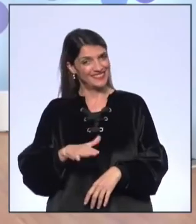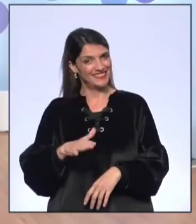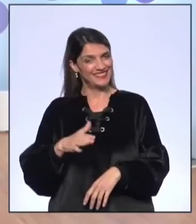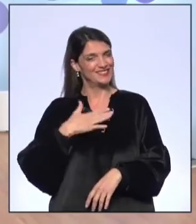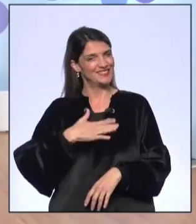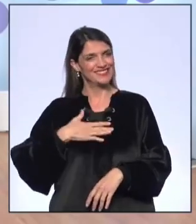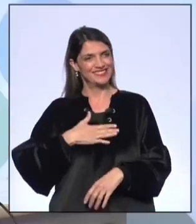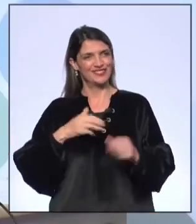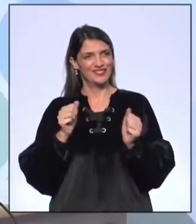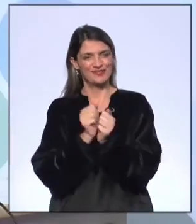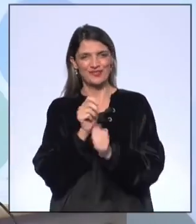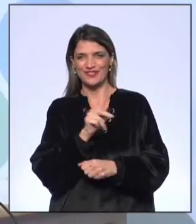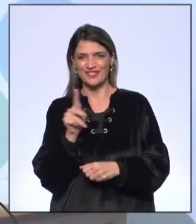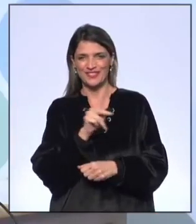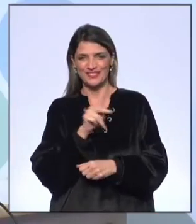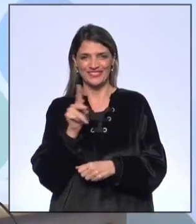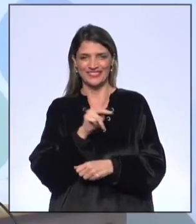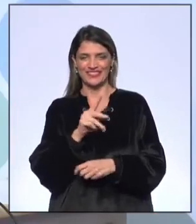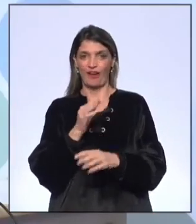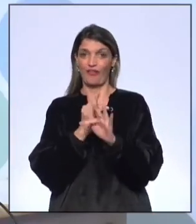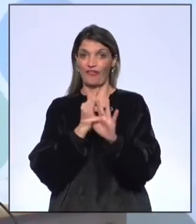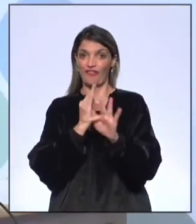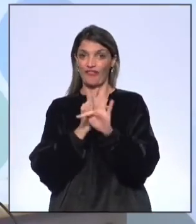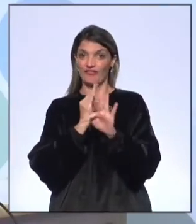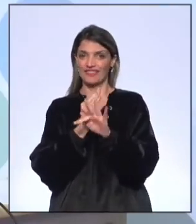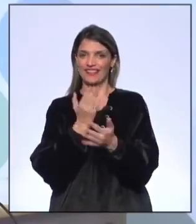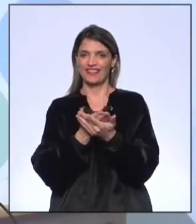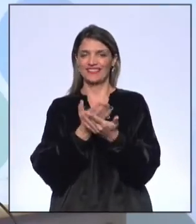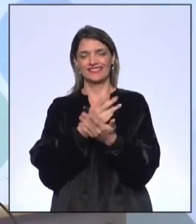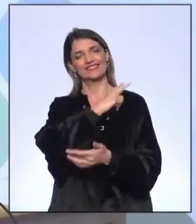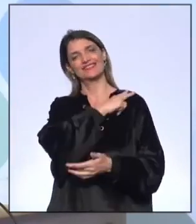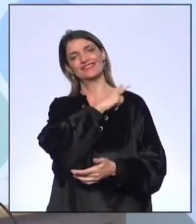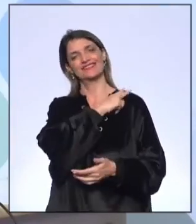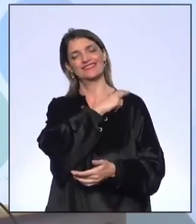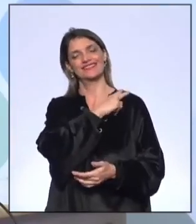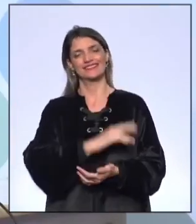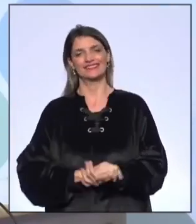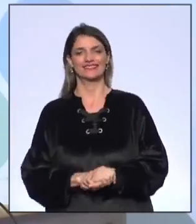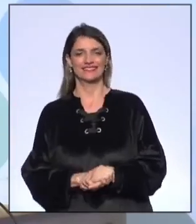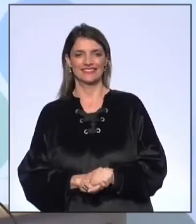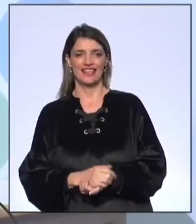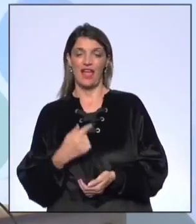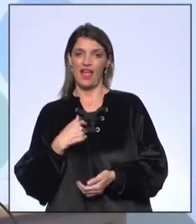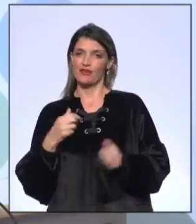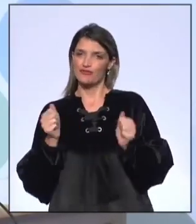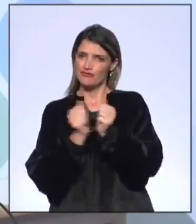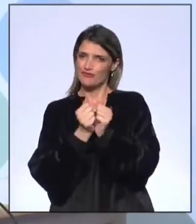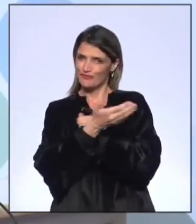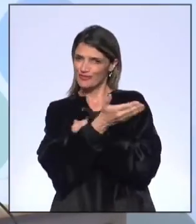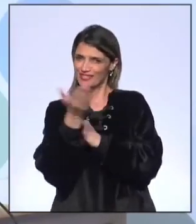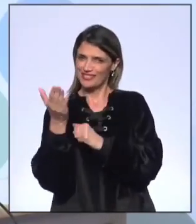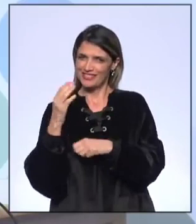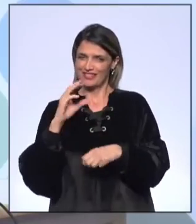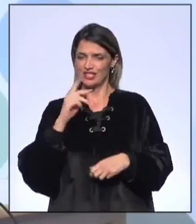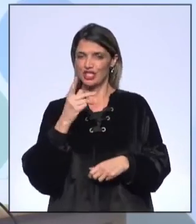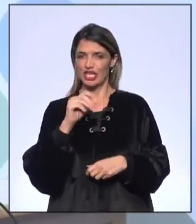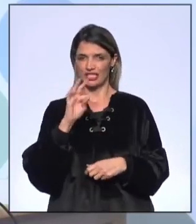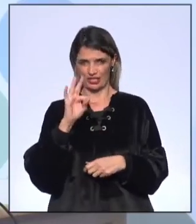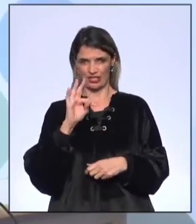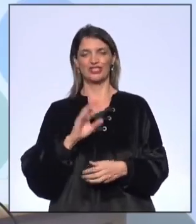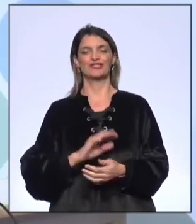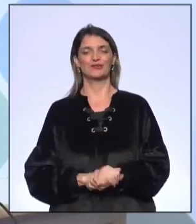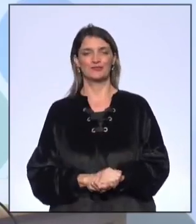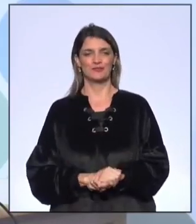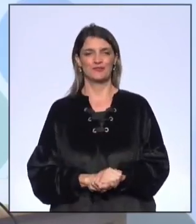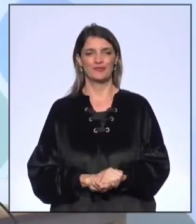Giba, ministrando mais uma aula de física para a segunda série do ensino médio. Vou estar aqui acompanhando vocês pelo chat, então,